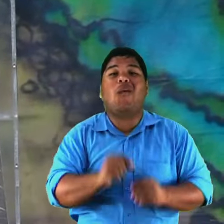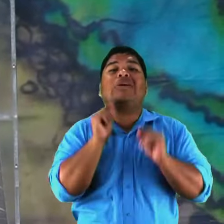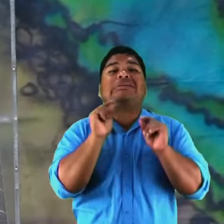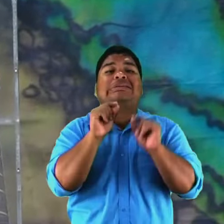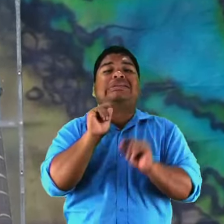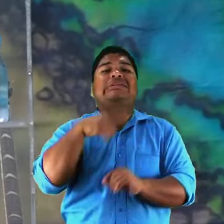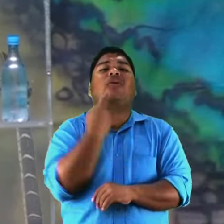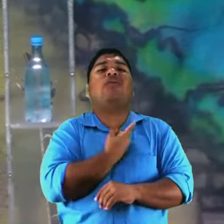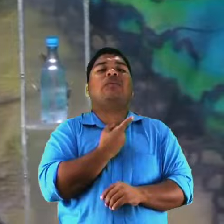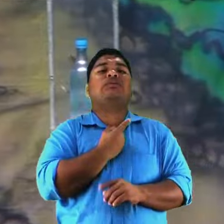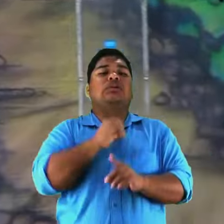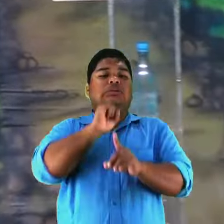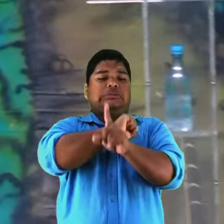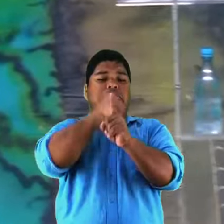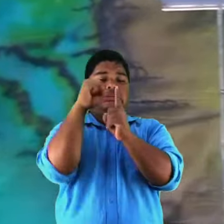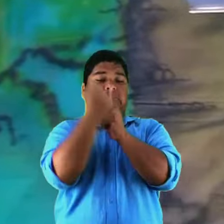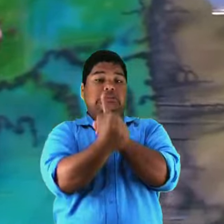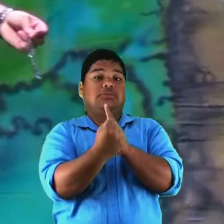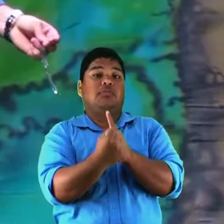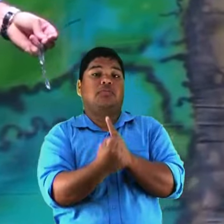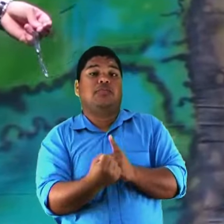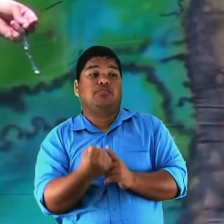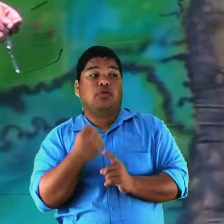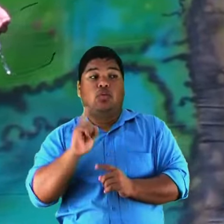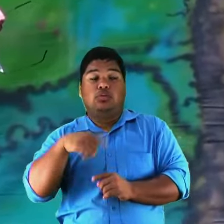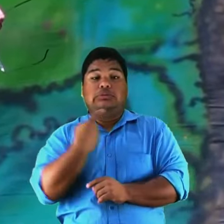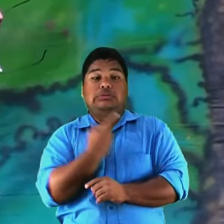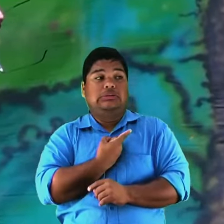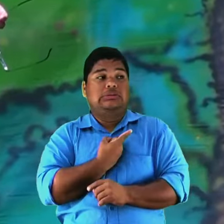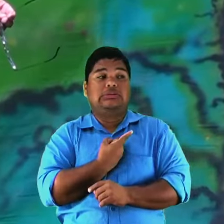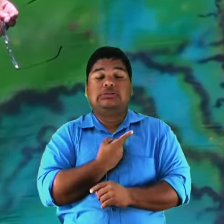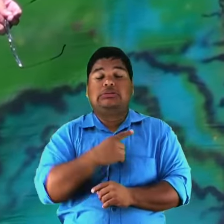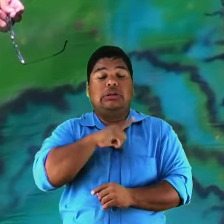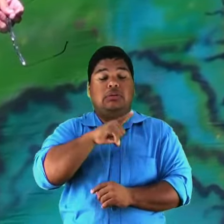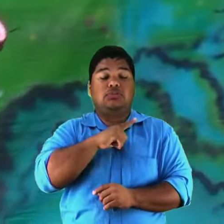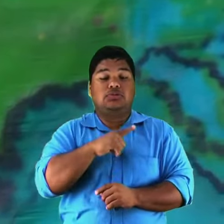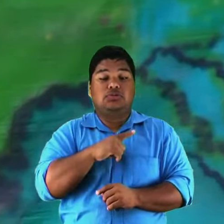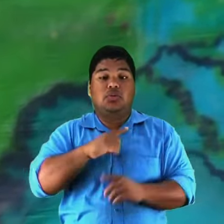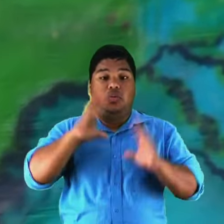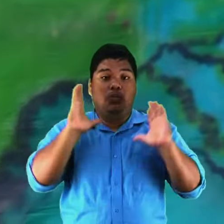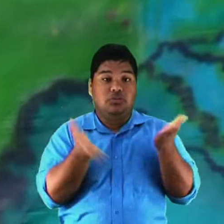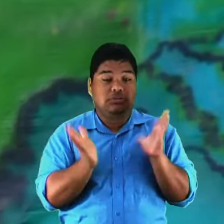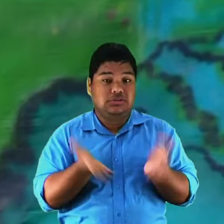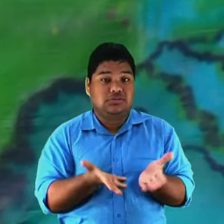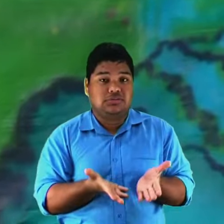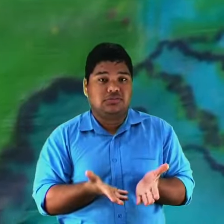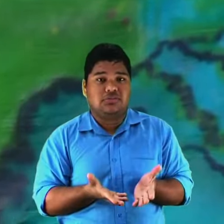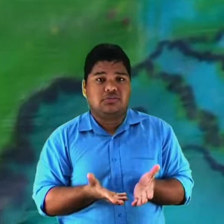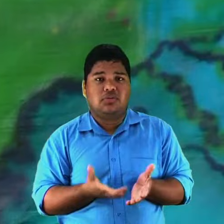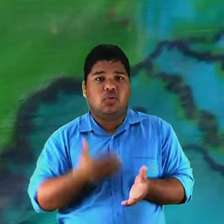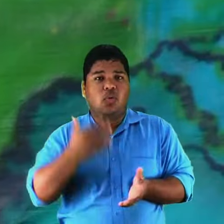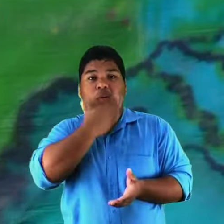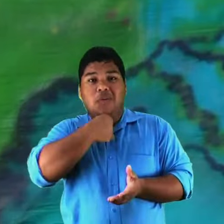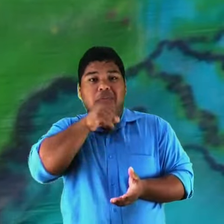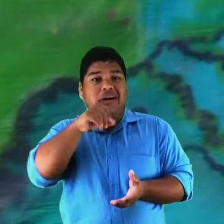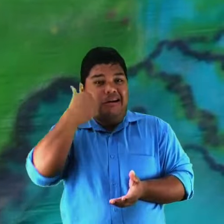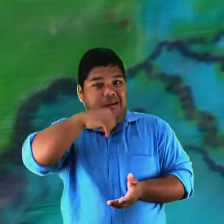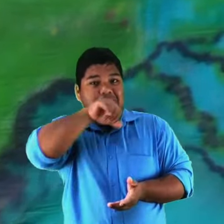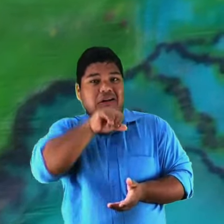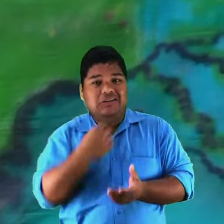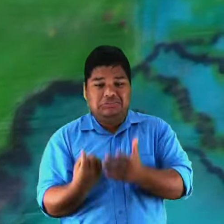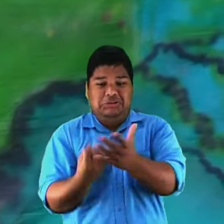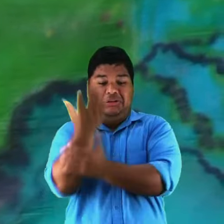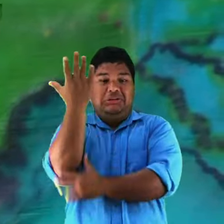como sociedade é o reflexo do que nós temos hoje. Os pais não criam mais os filhos. Quem cria é a